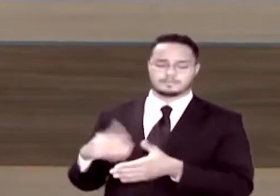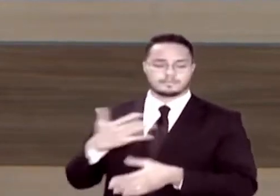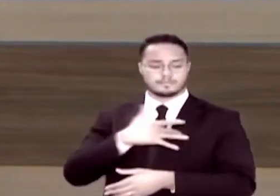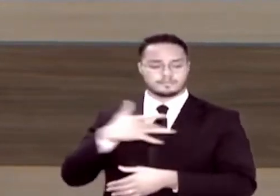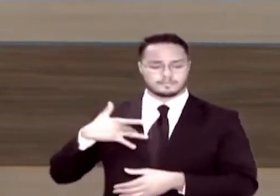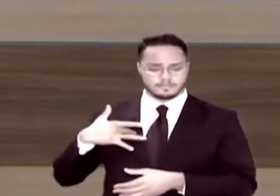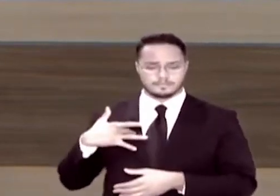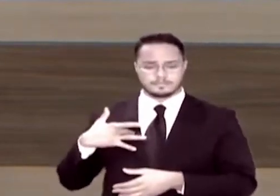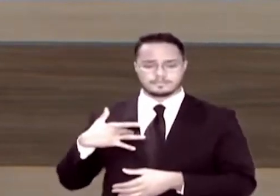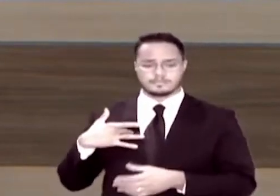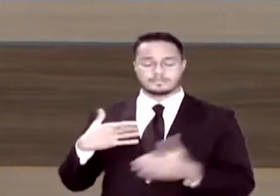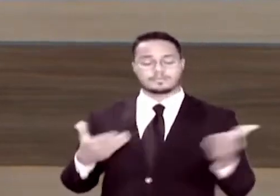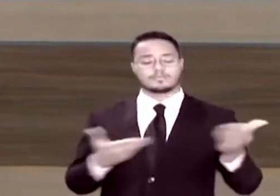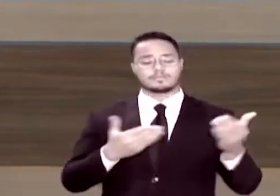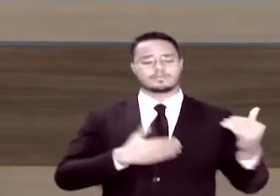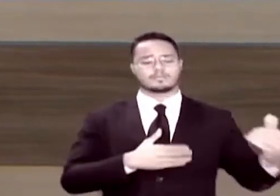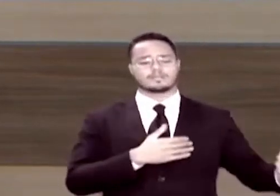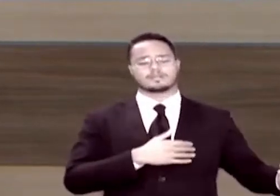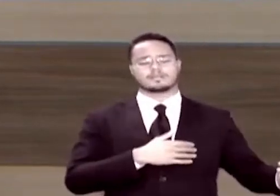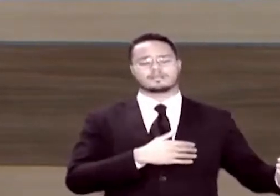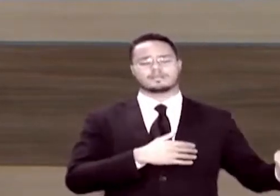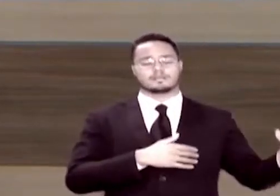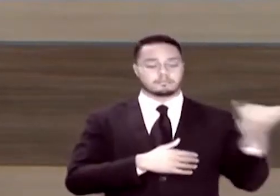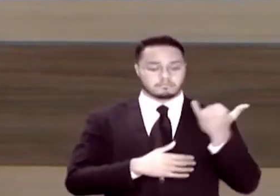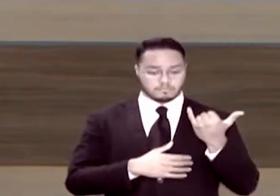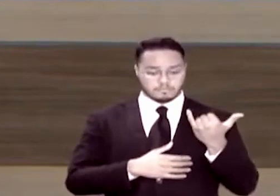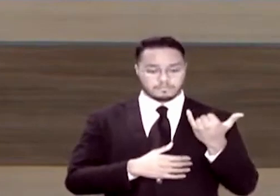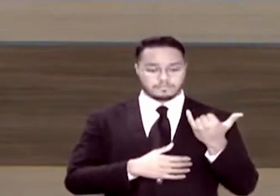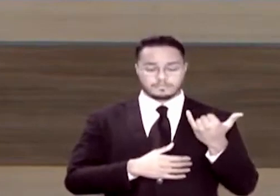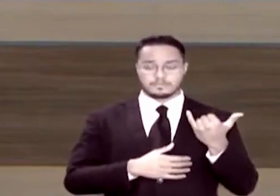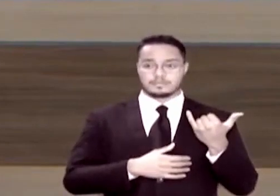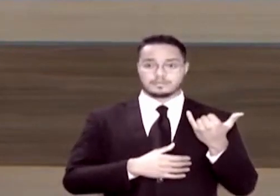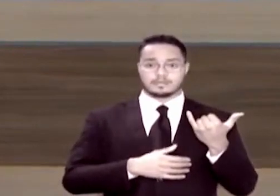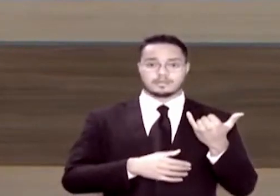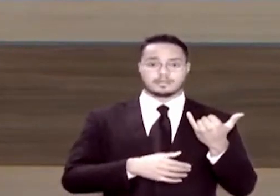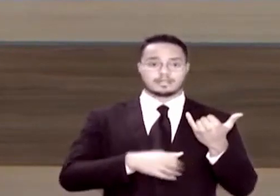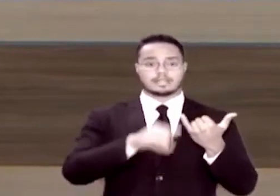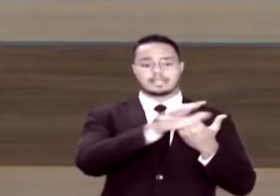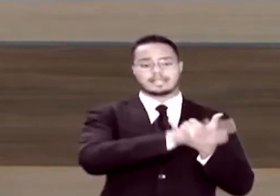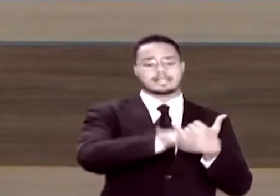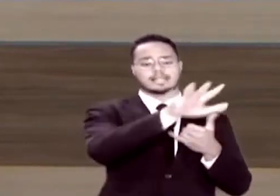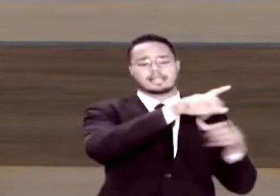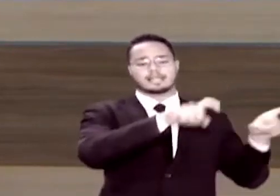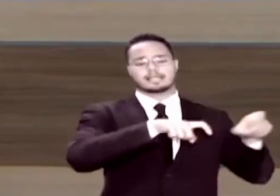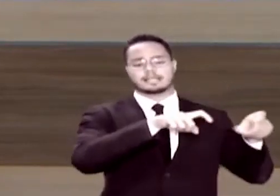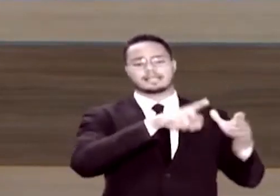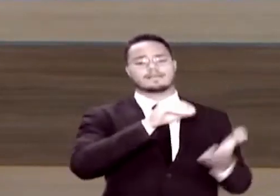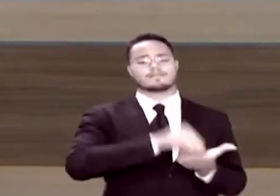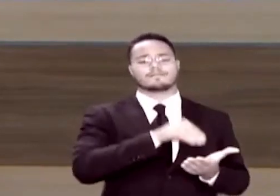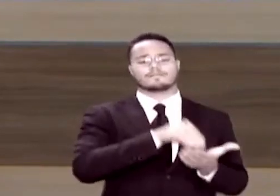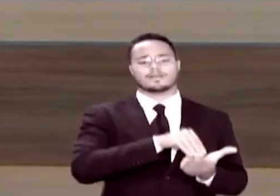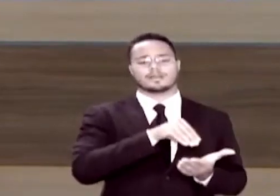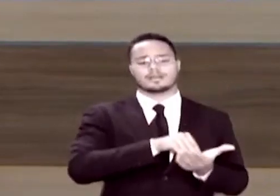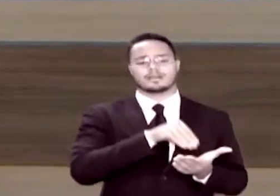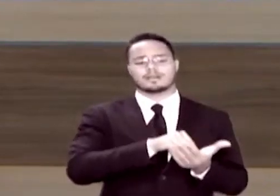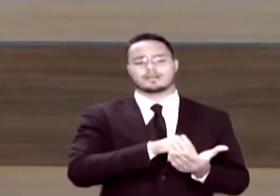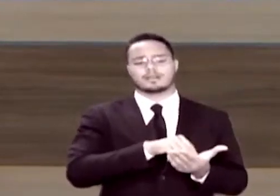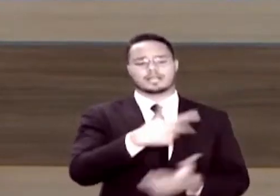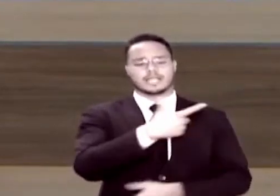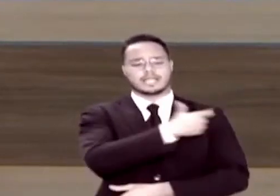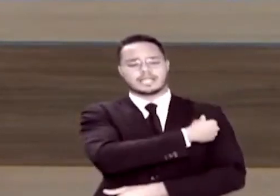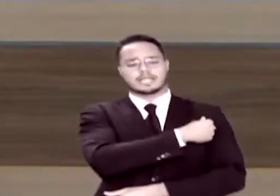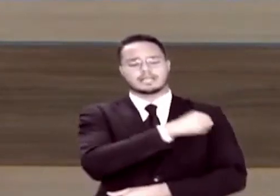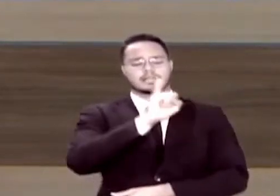hoje uma reclamação que nos postos de saúde da Região Serrana está faltando a insulina